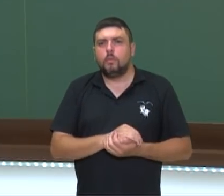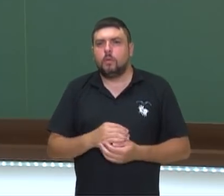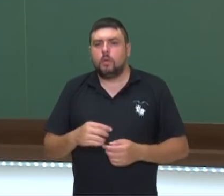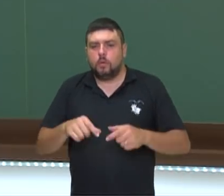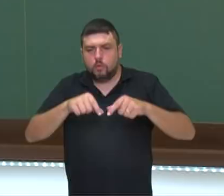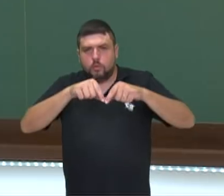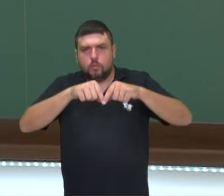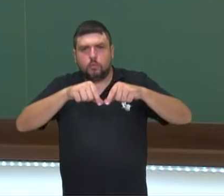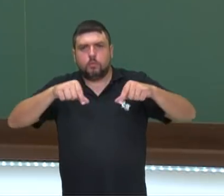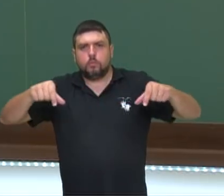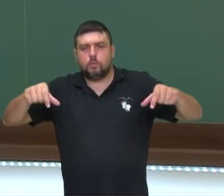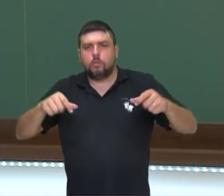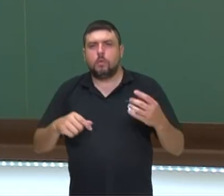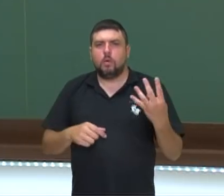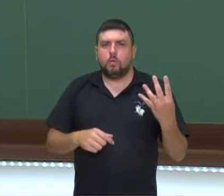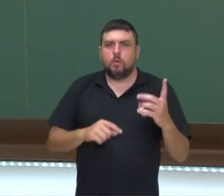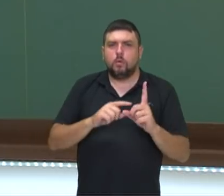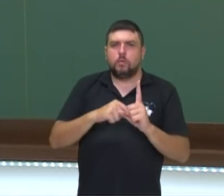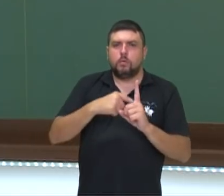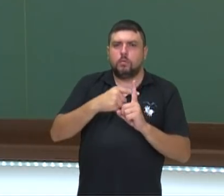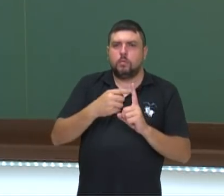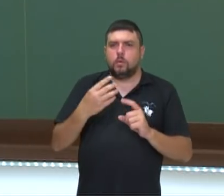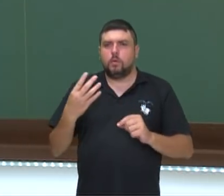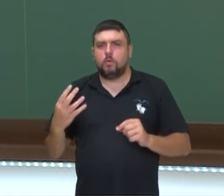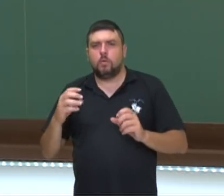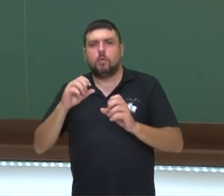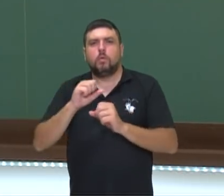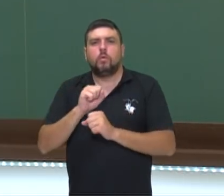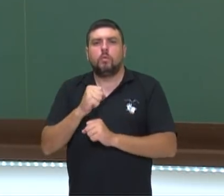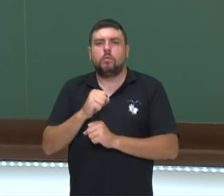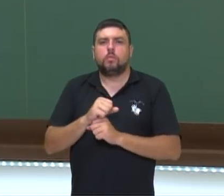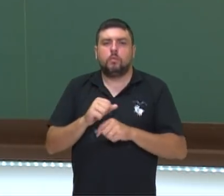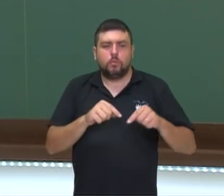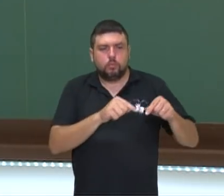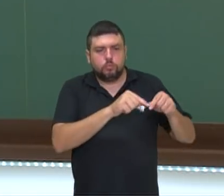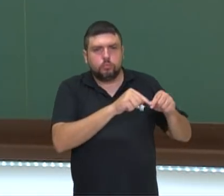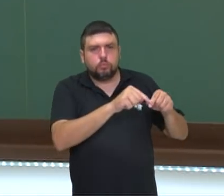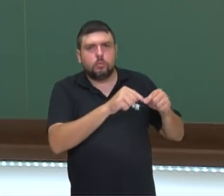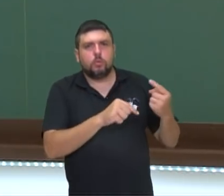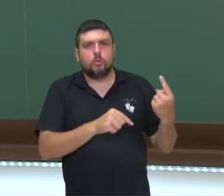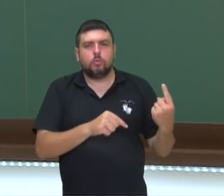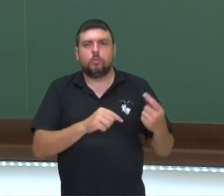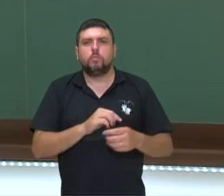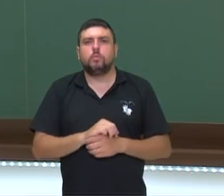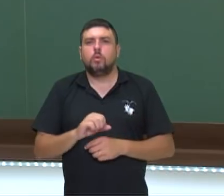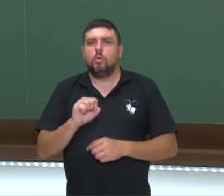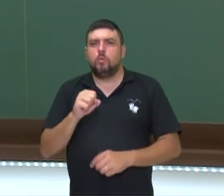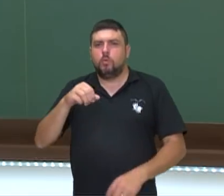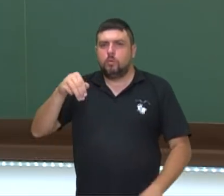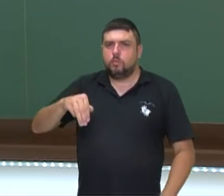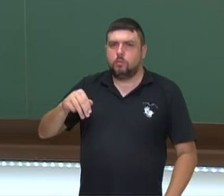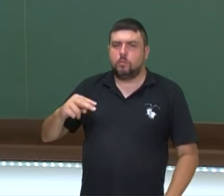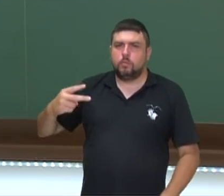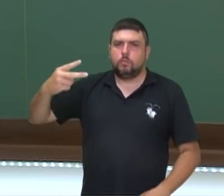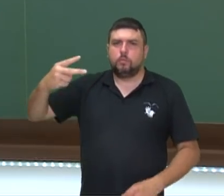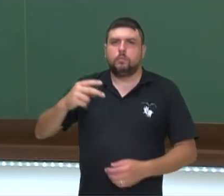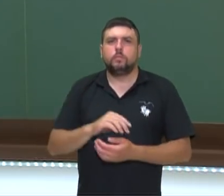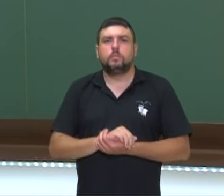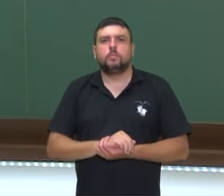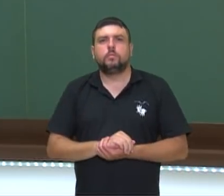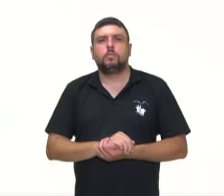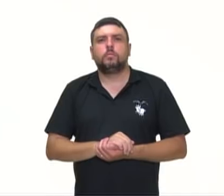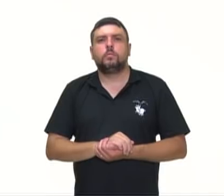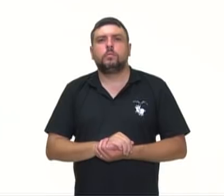aqui, 4 mais 4, 8 por 1, portanto, 8 metros quadrados. Tranquilo, gente? Então, nós temos